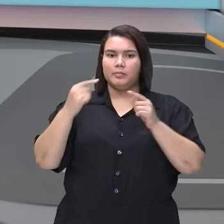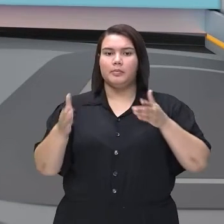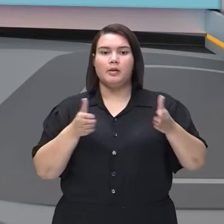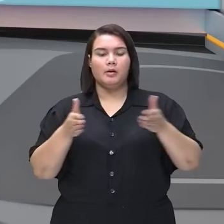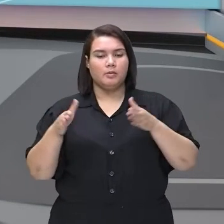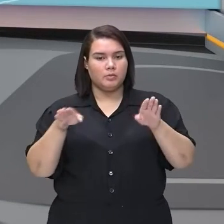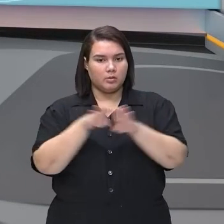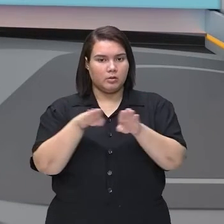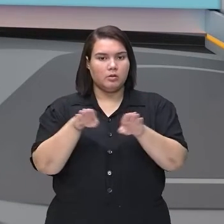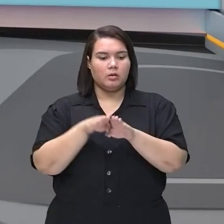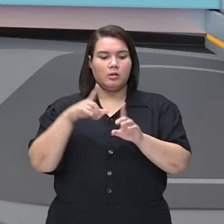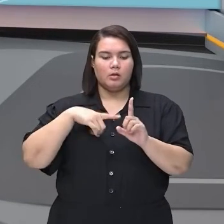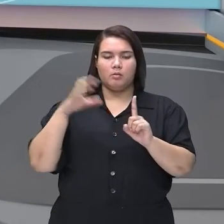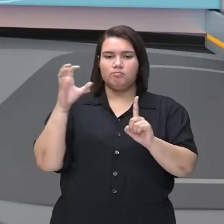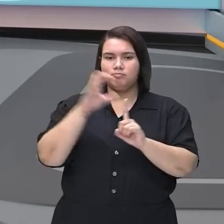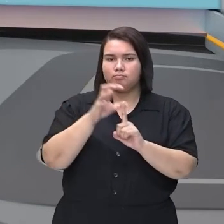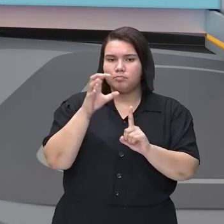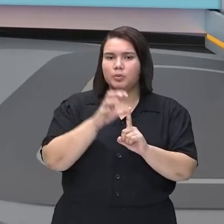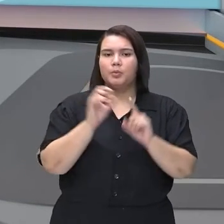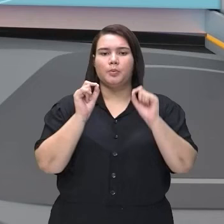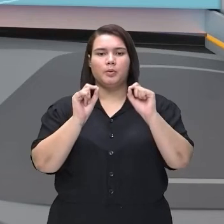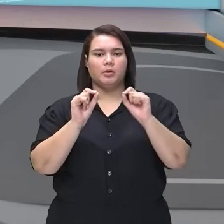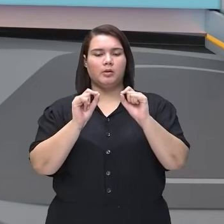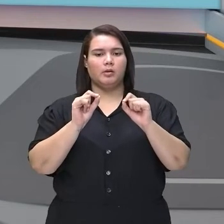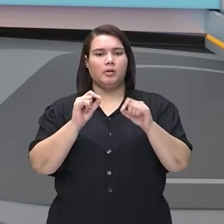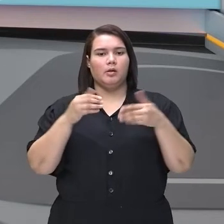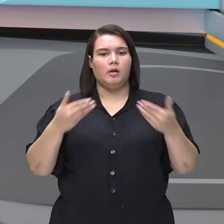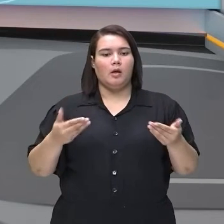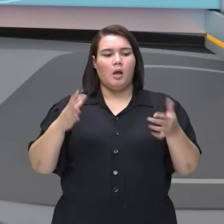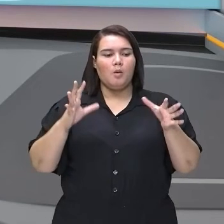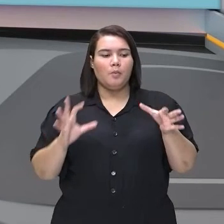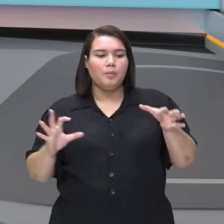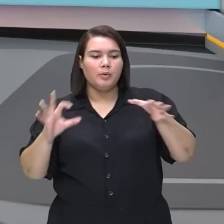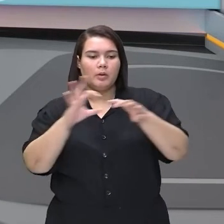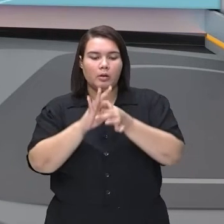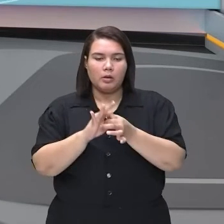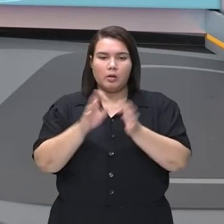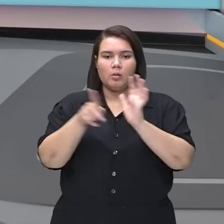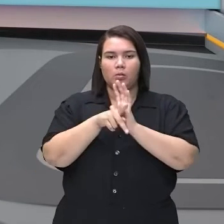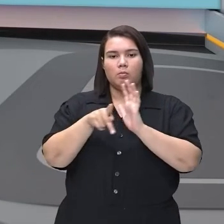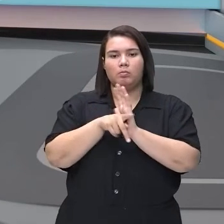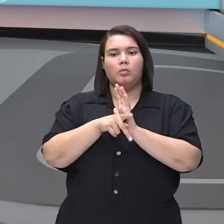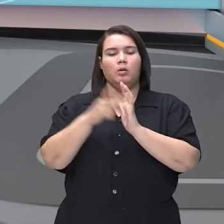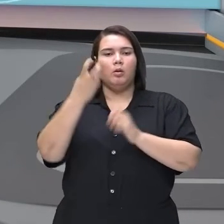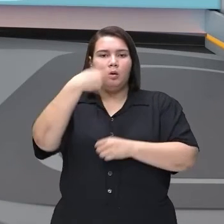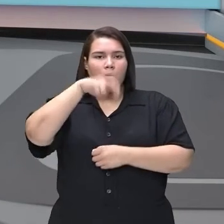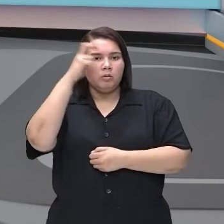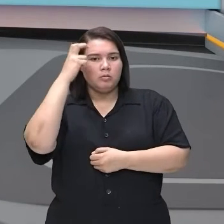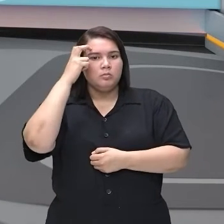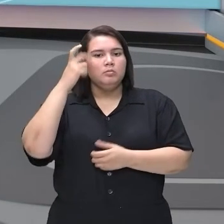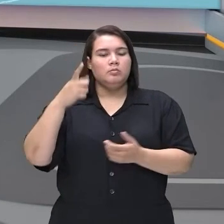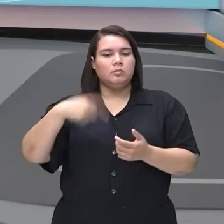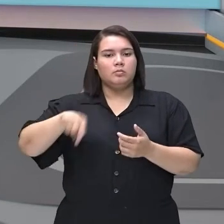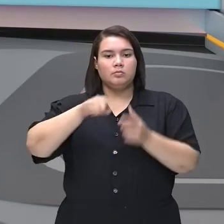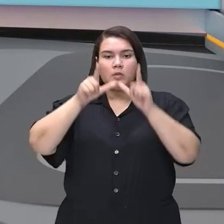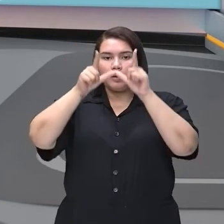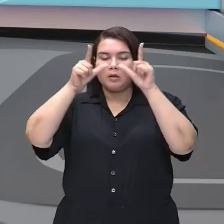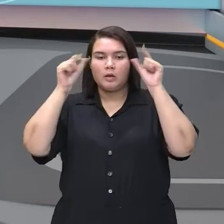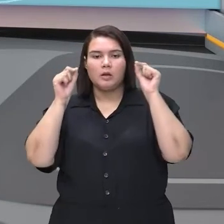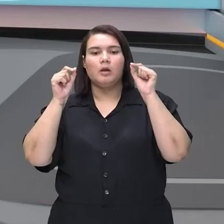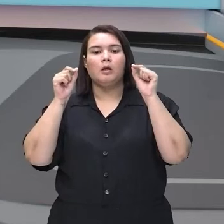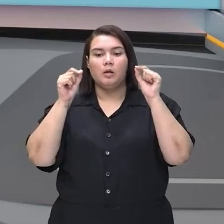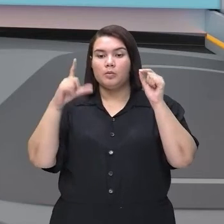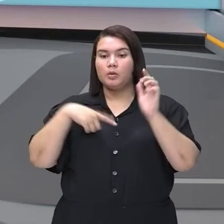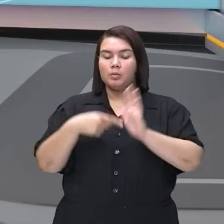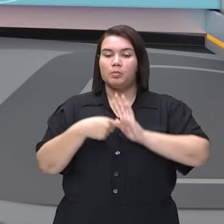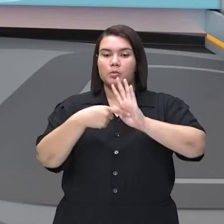período, influenciado aí sobre essa junção da mistura grego-romana, onde os gregos vão trazer este